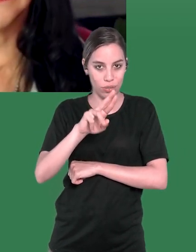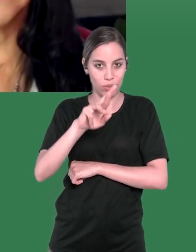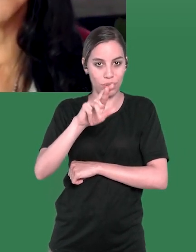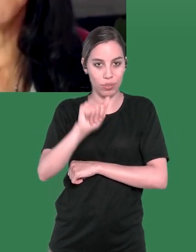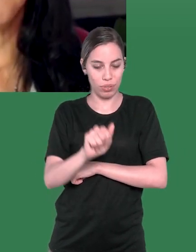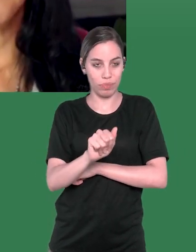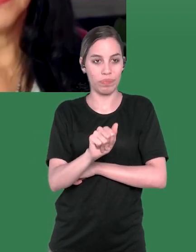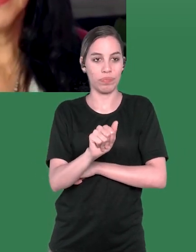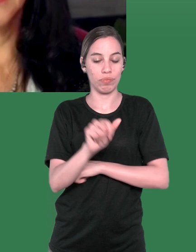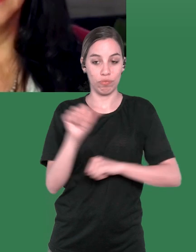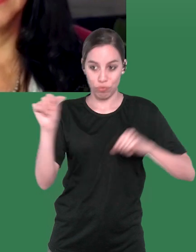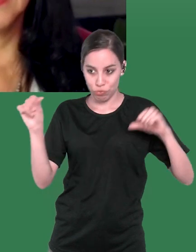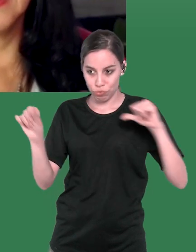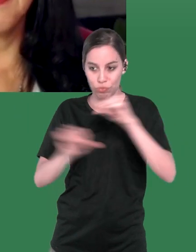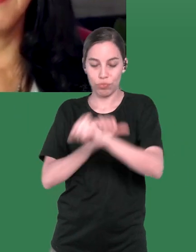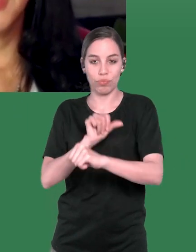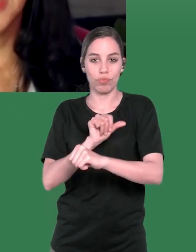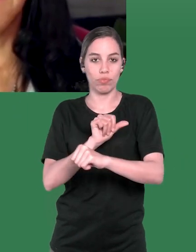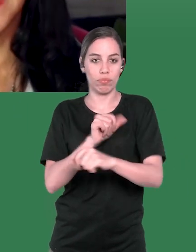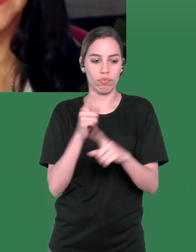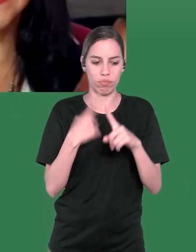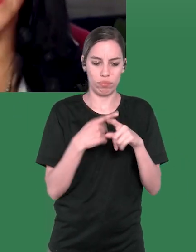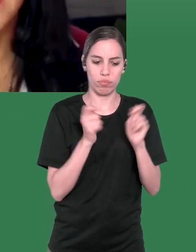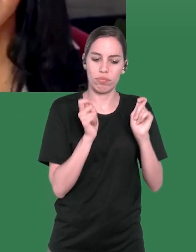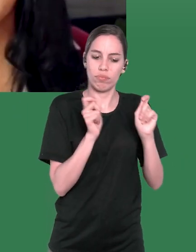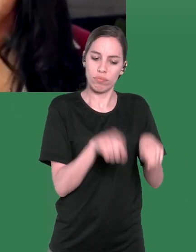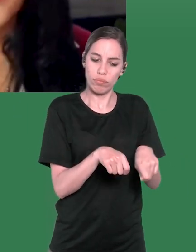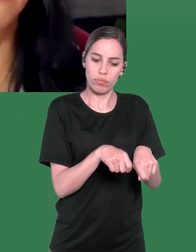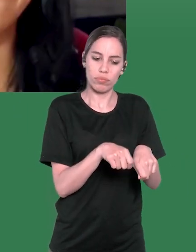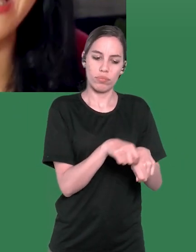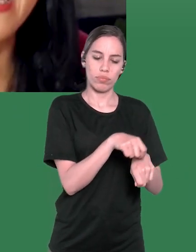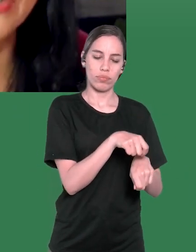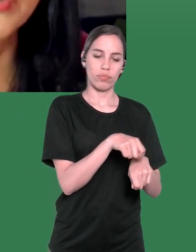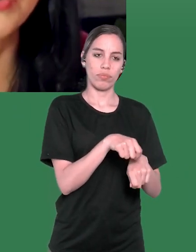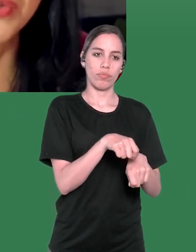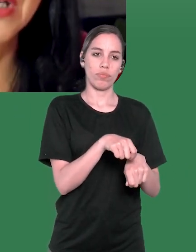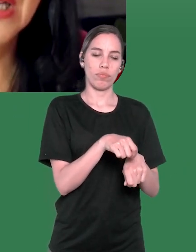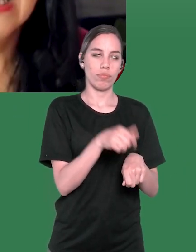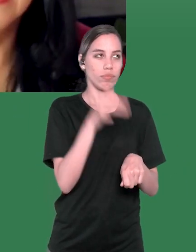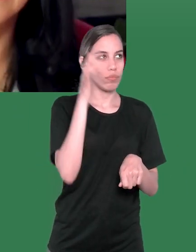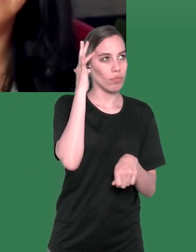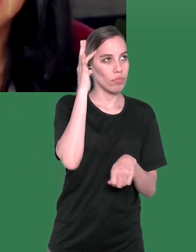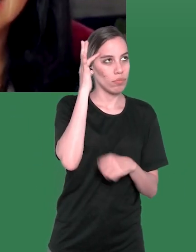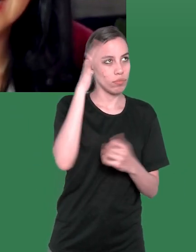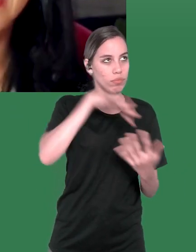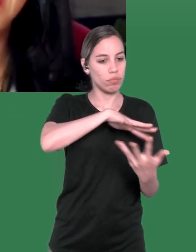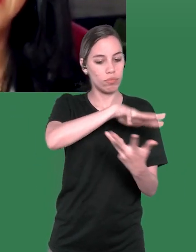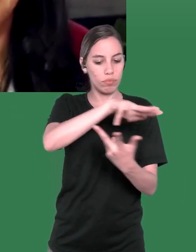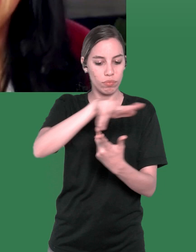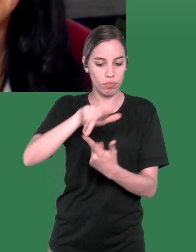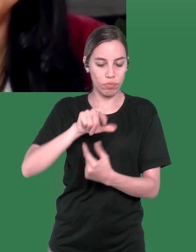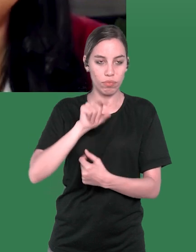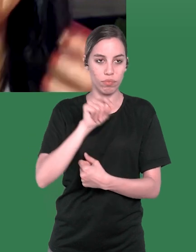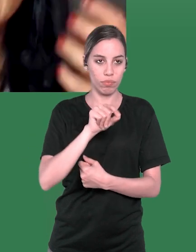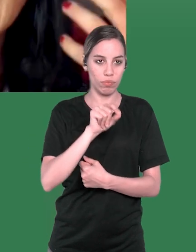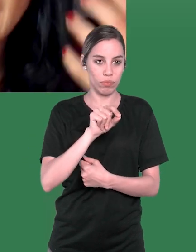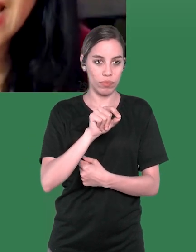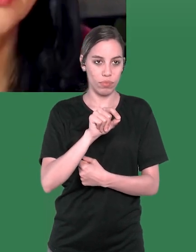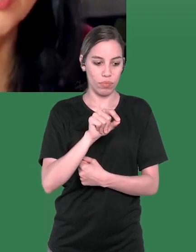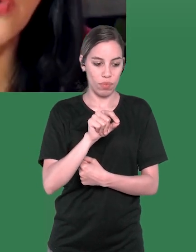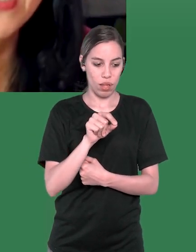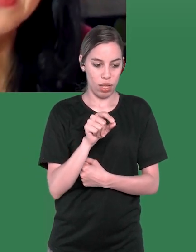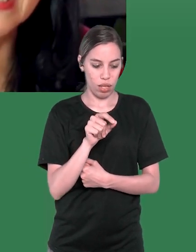é, é, que pensemos num universo em que